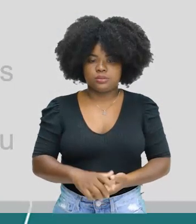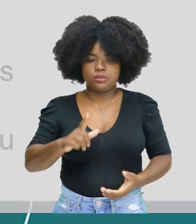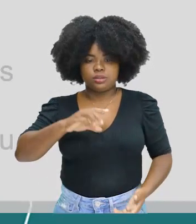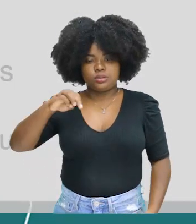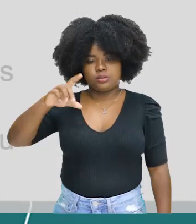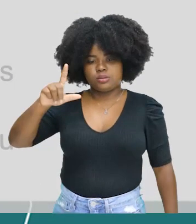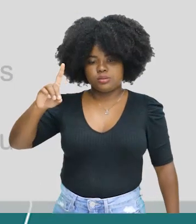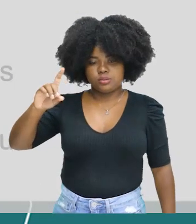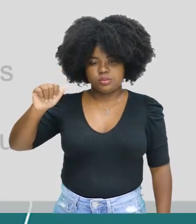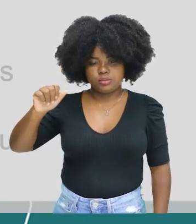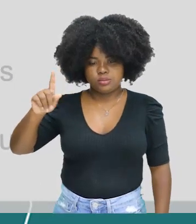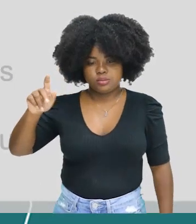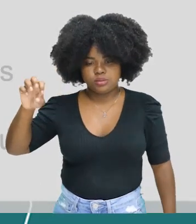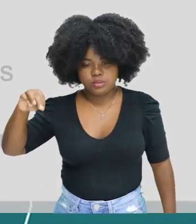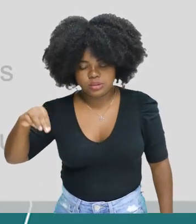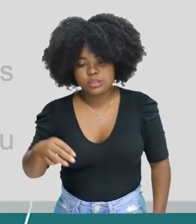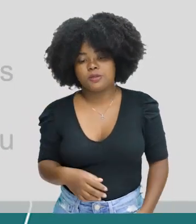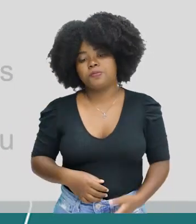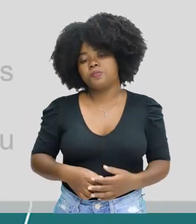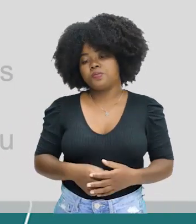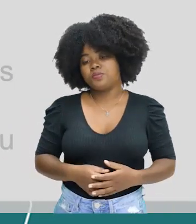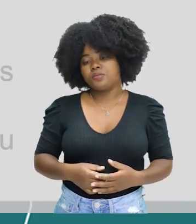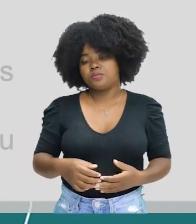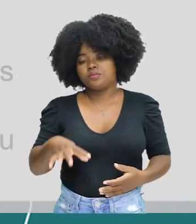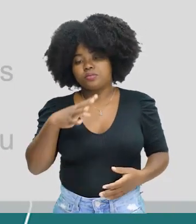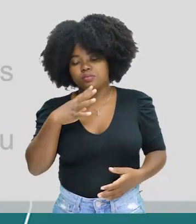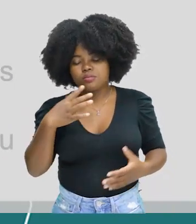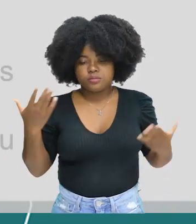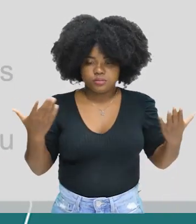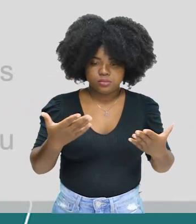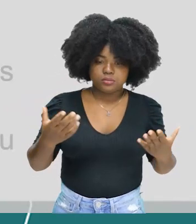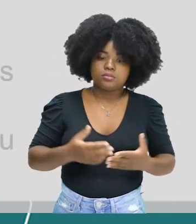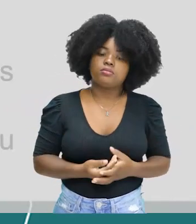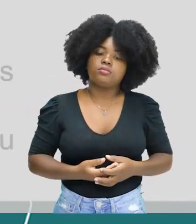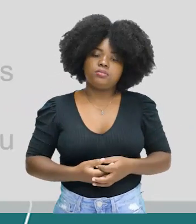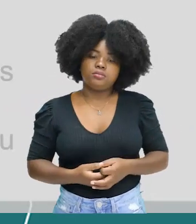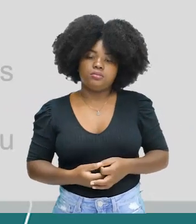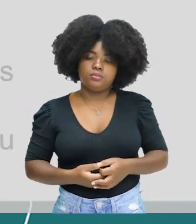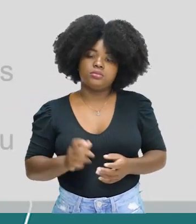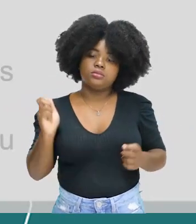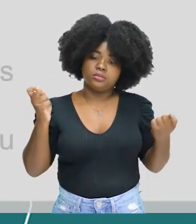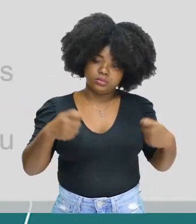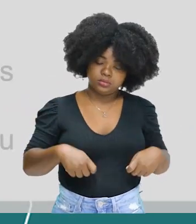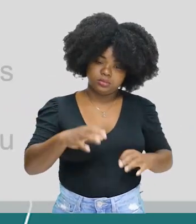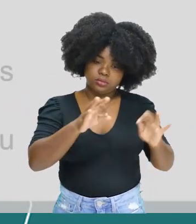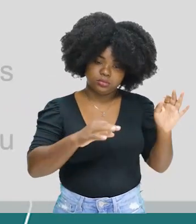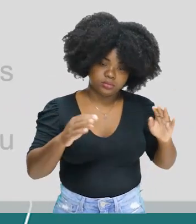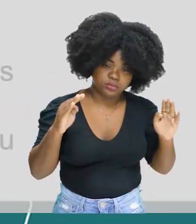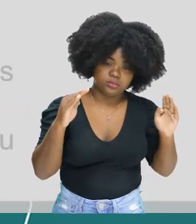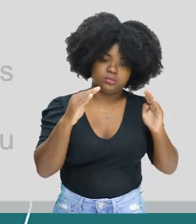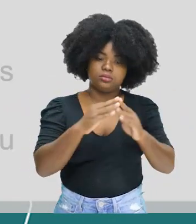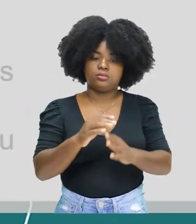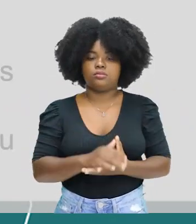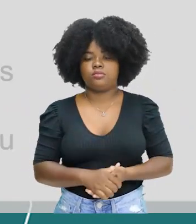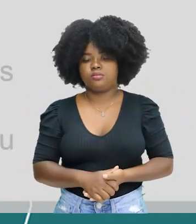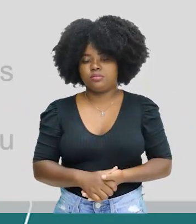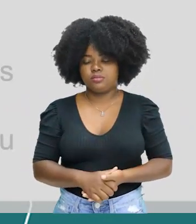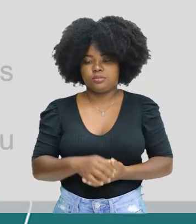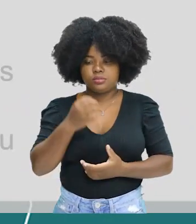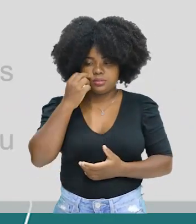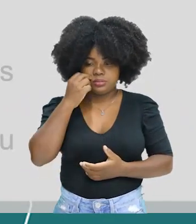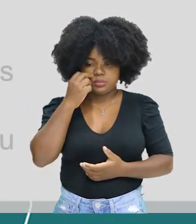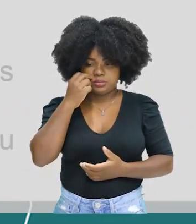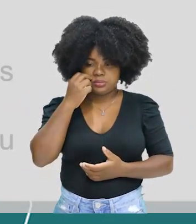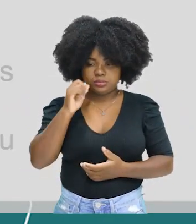Moldagem é uma das técnicas mais comuns hoje, inclusive você pode fazer em casa. Né? É a confecção de um modelo da peça desejada em